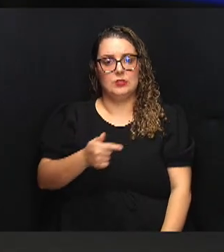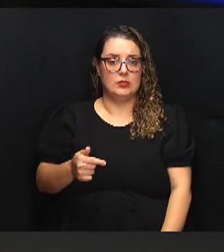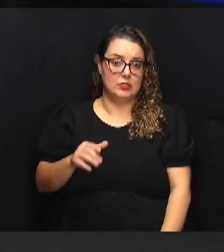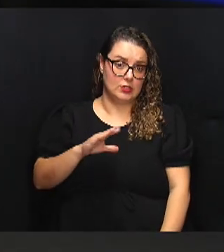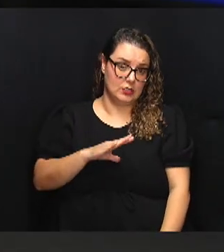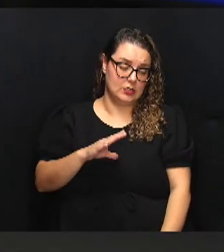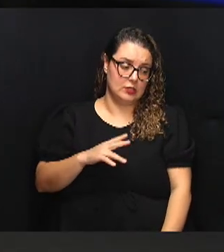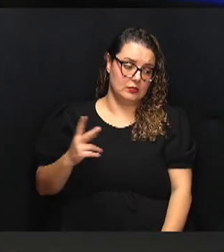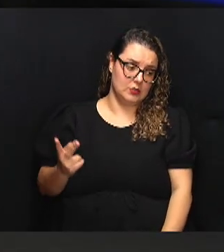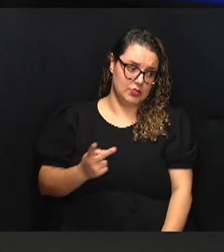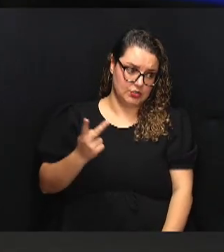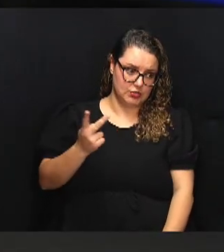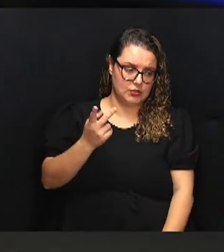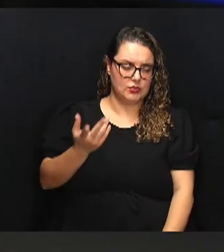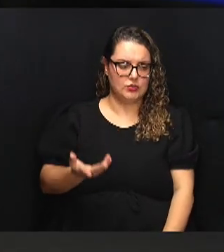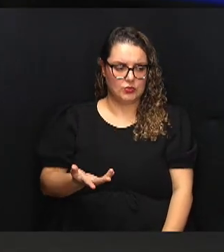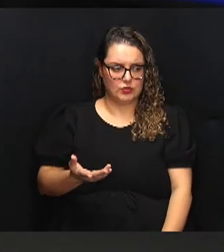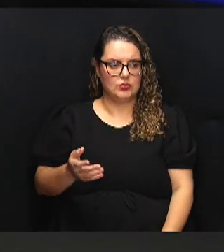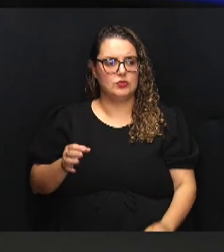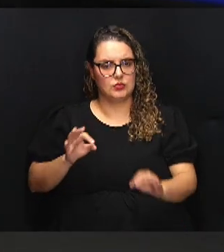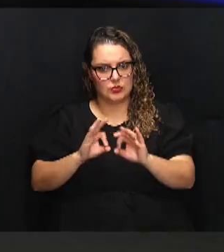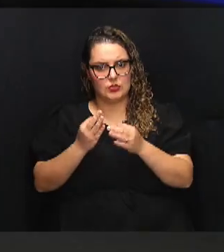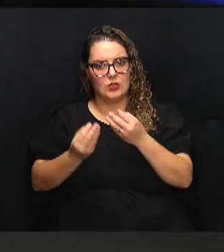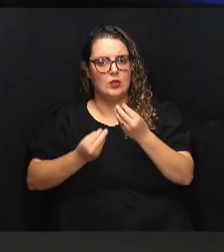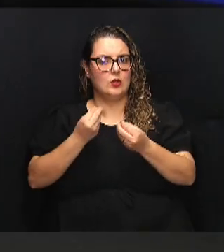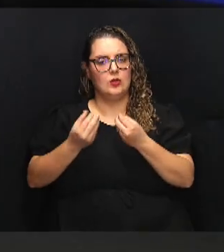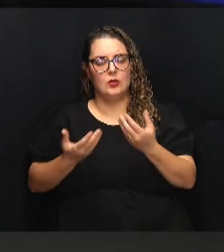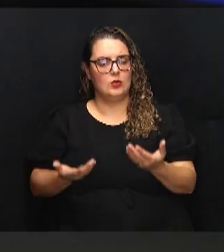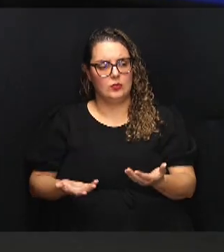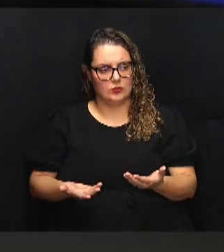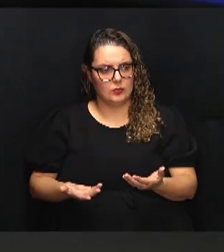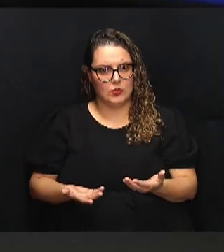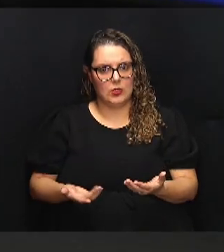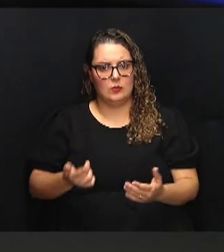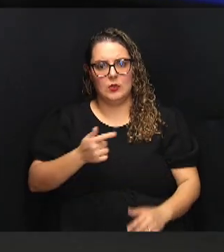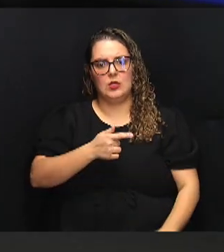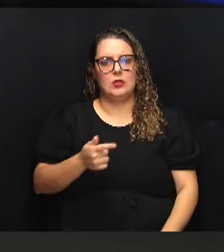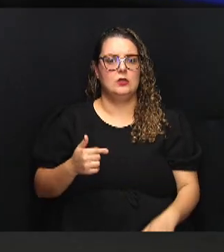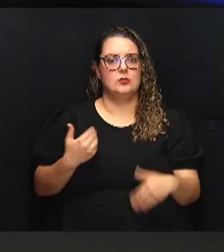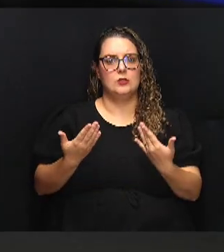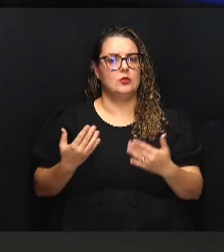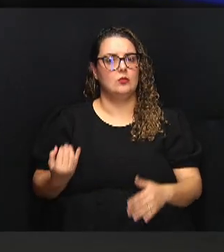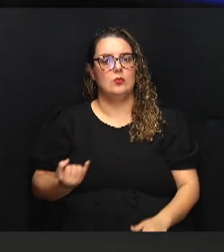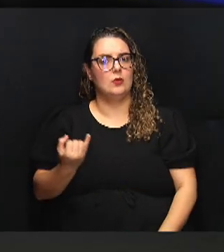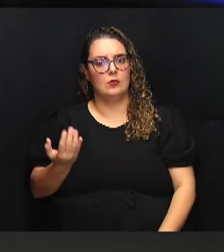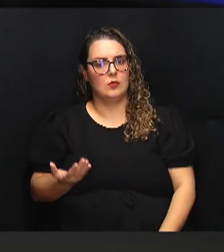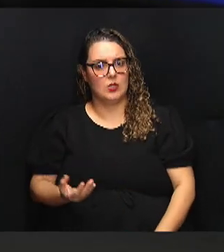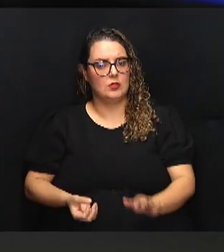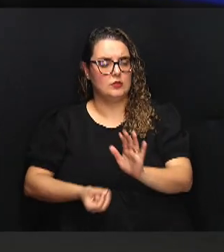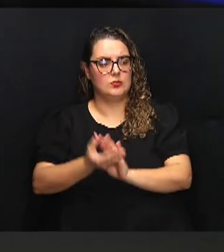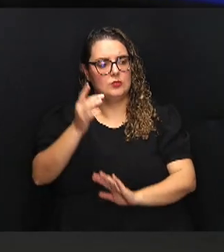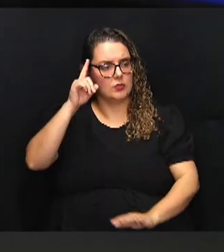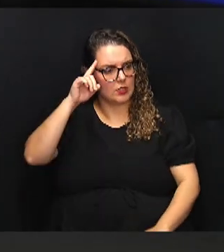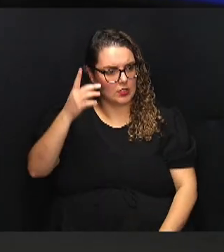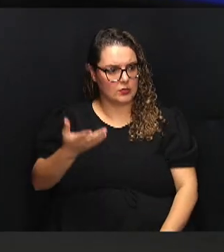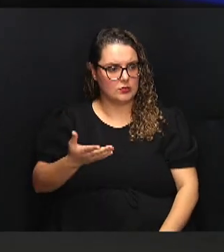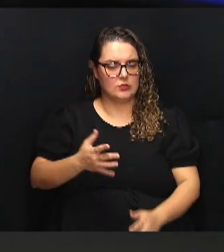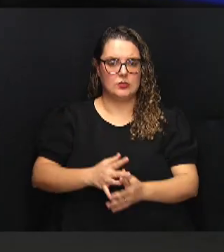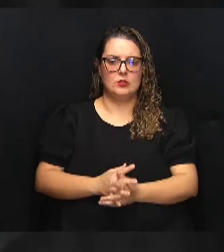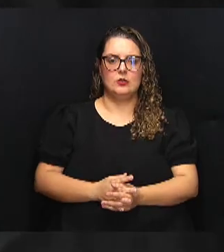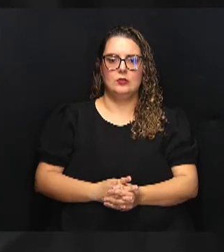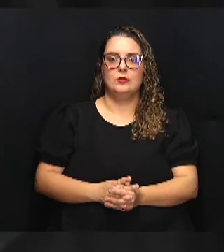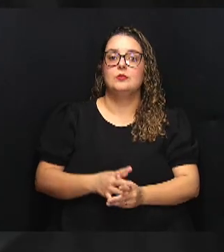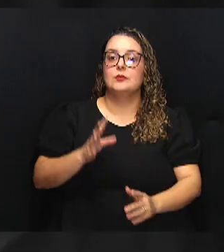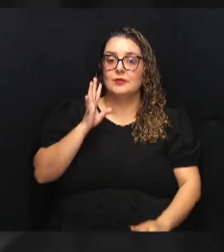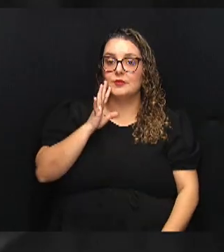de Valorização da Família. Como que seria essa semana e qual que é a importância de se criar essa data? Bacana,